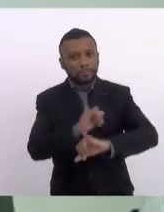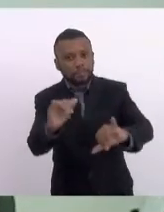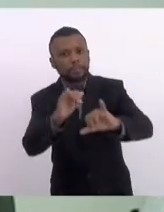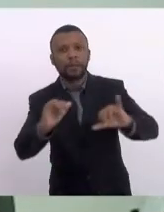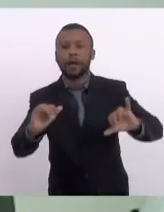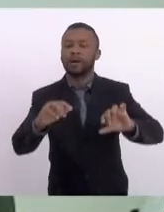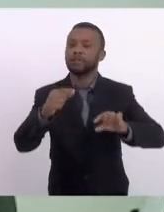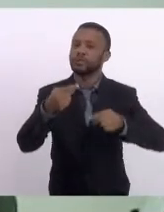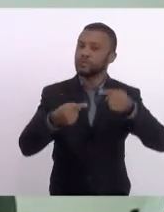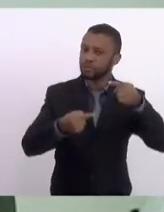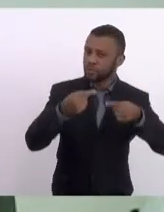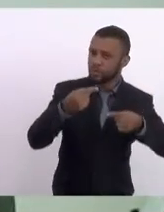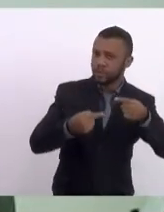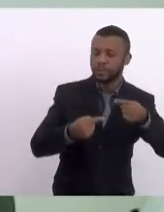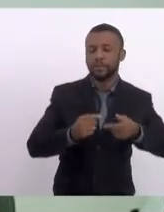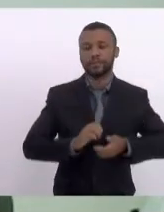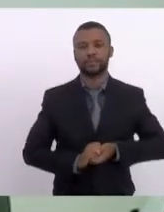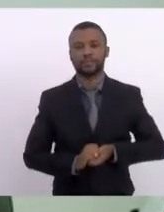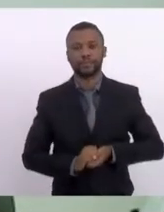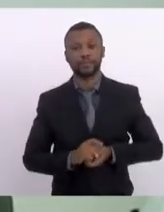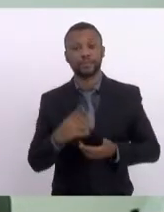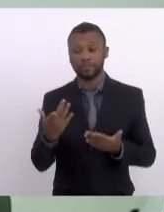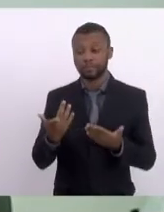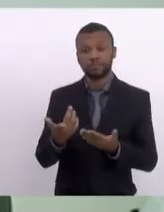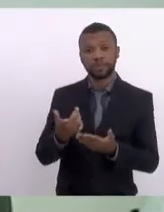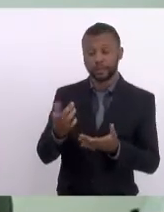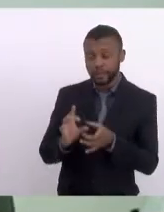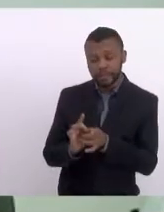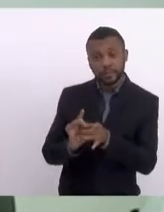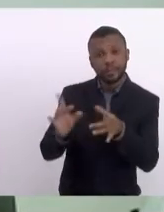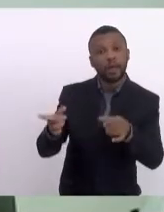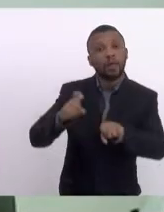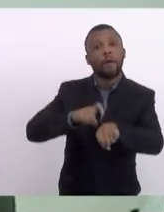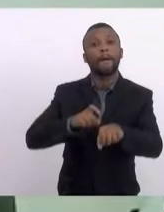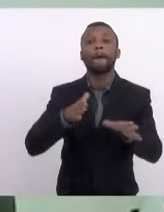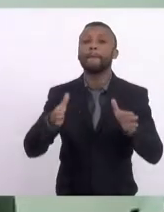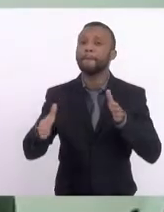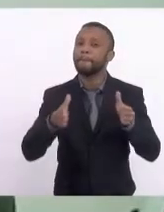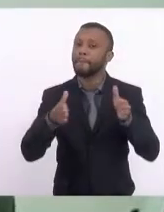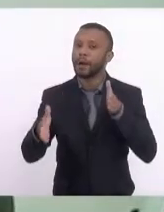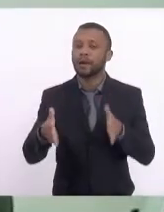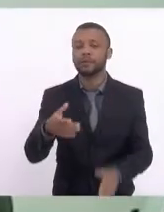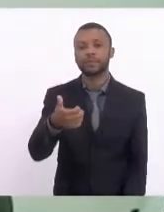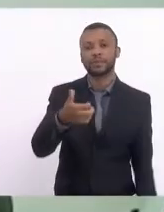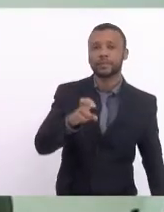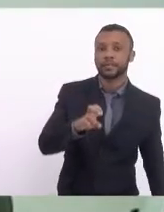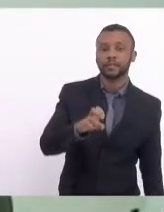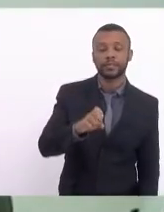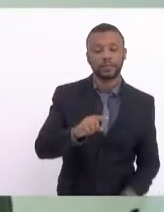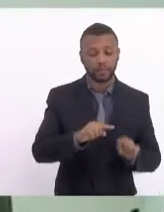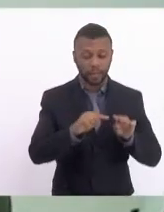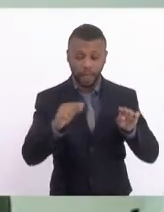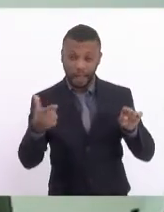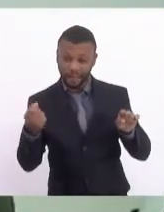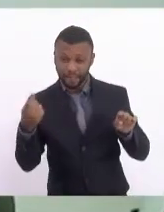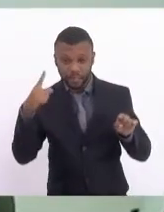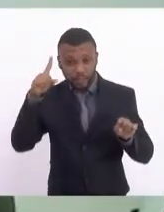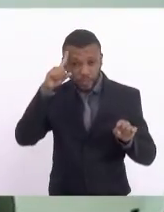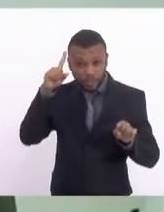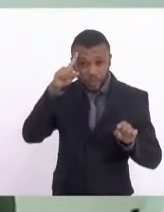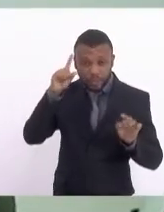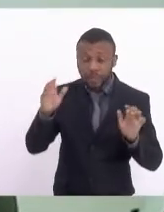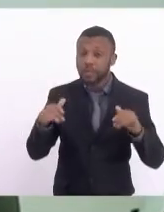abriu um prazo de uns 15, 20 dias e o governo volta a rediscutir essas